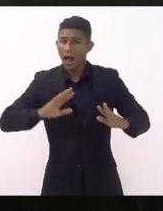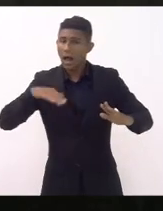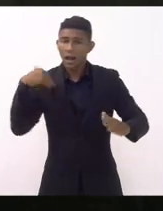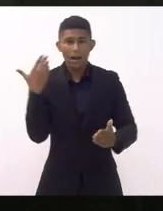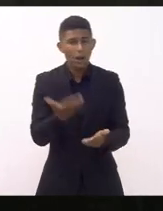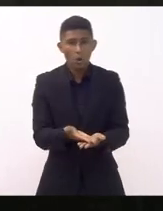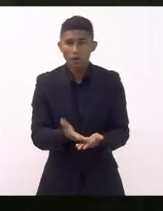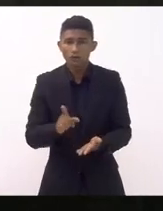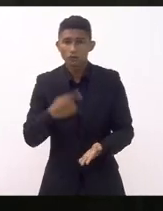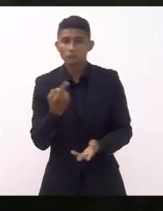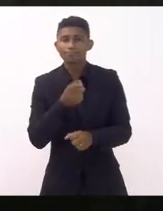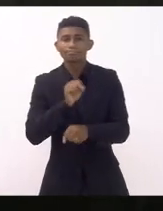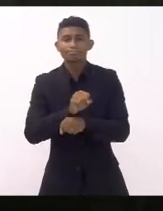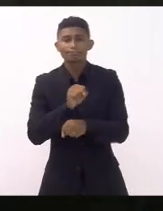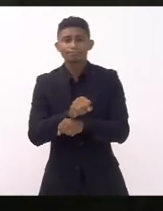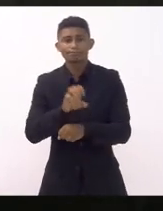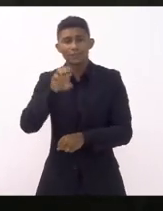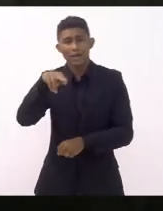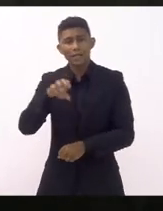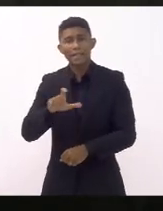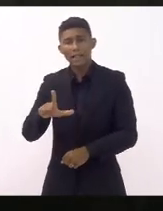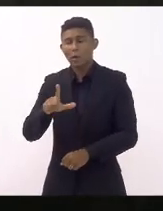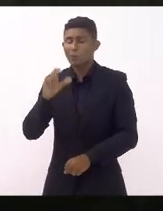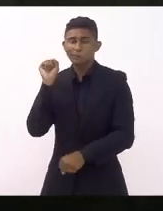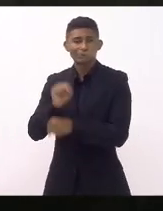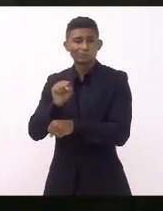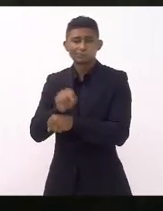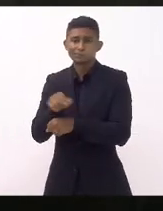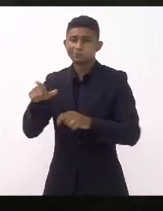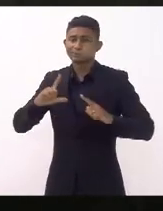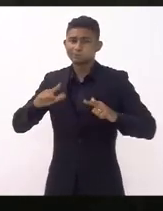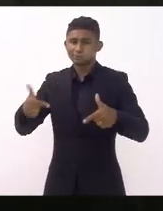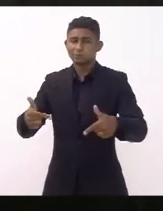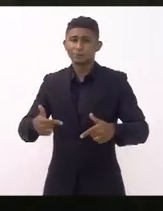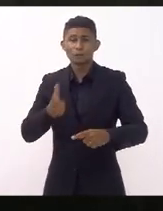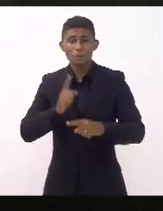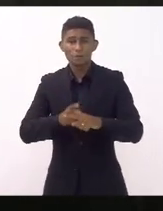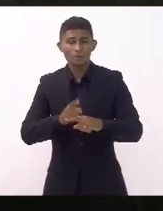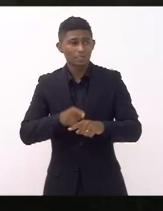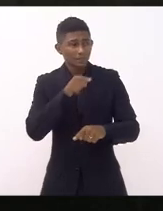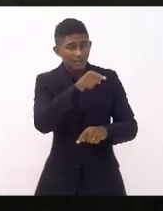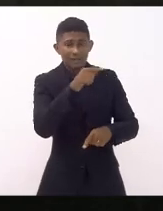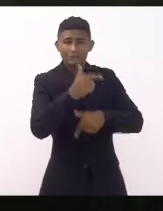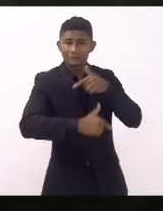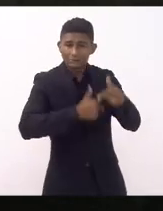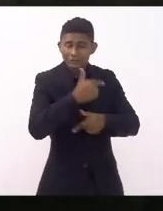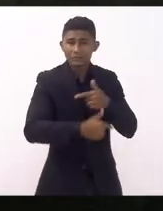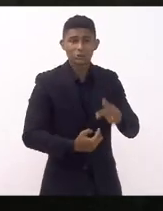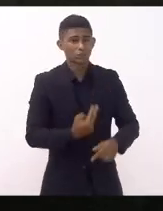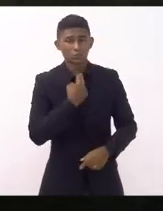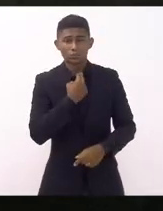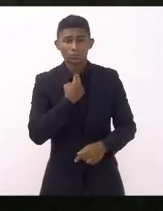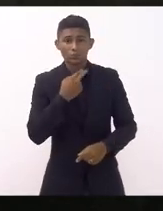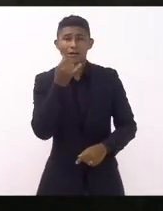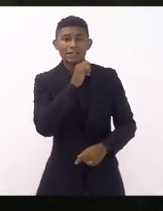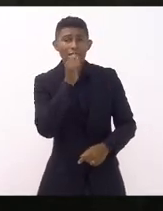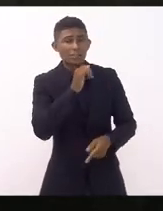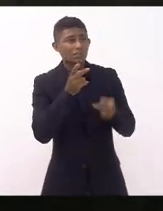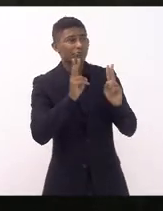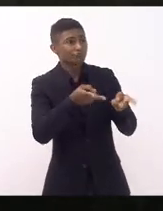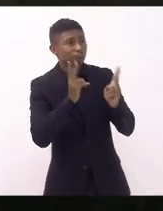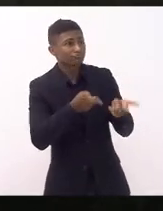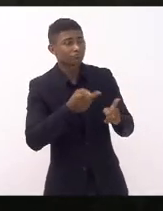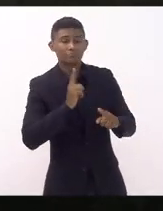momento. Porque não se pode realizar serviços, não é, com a energia ligada, porque